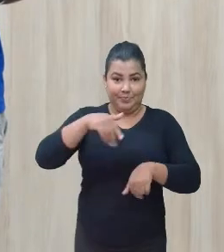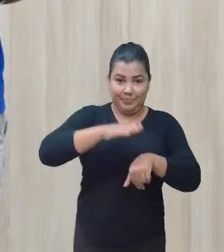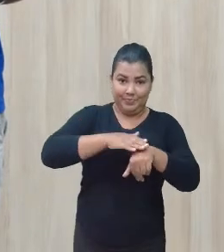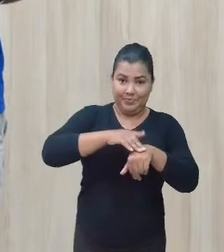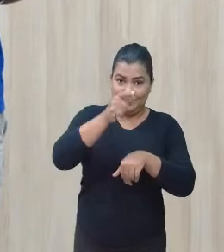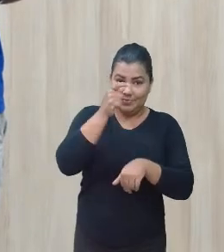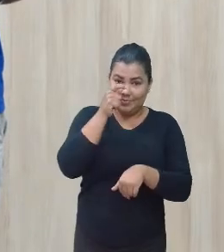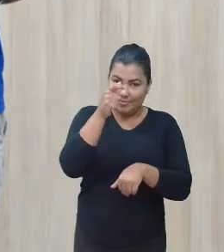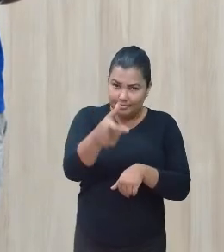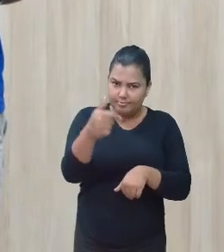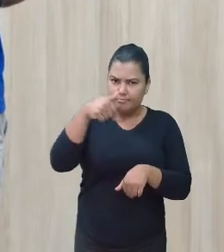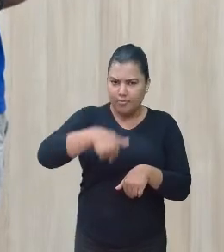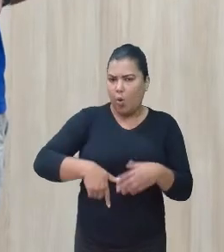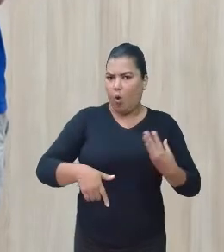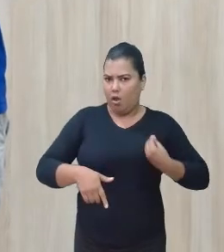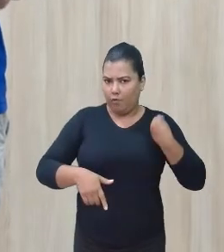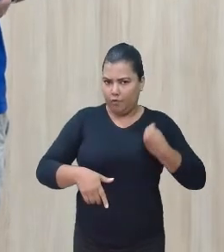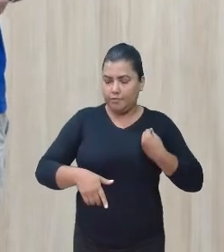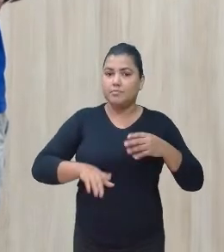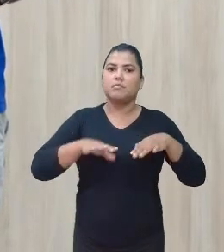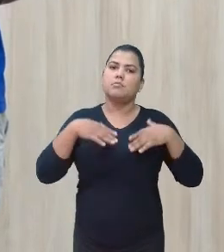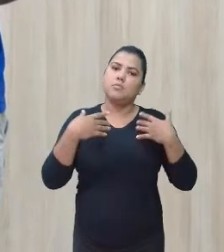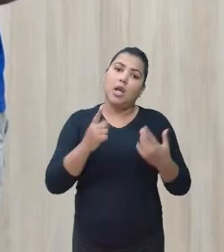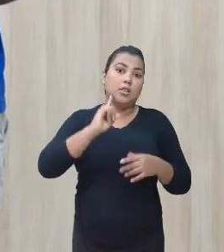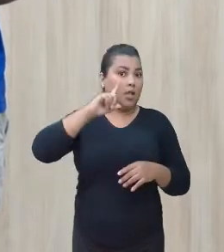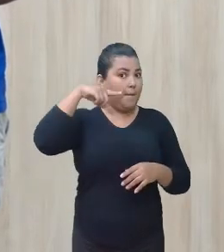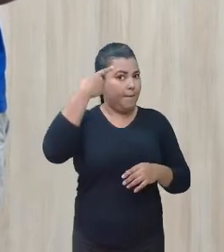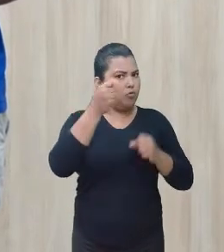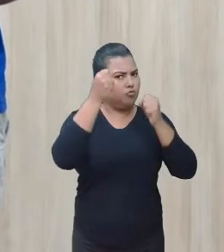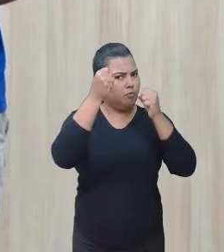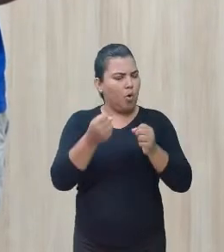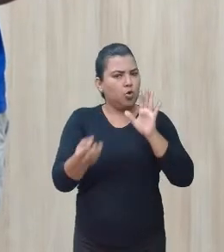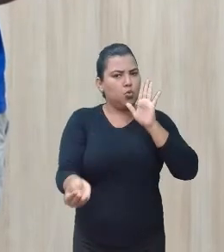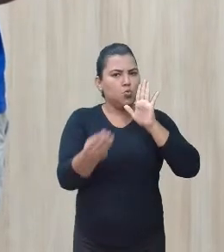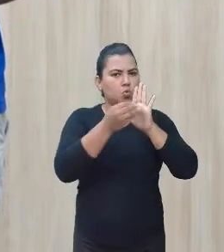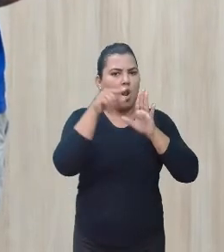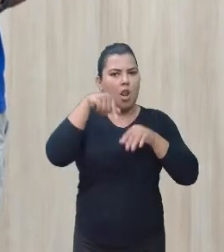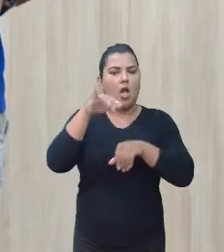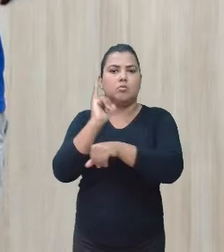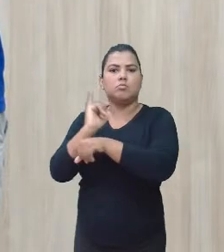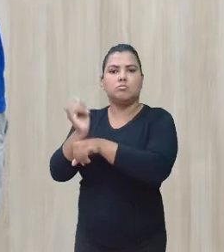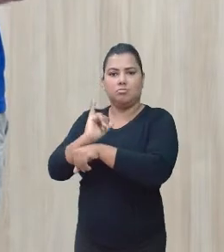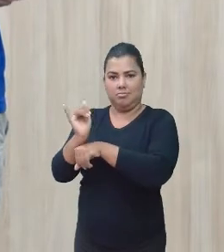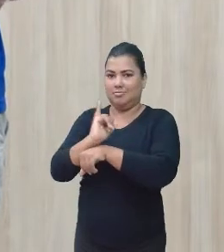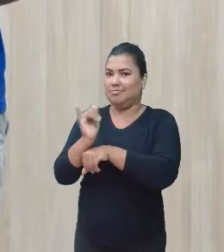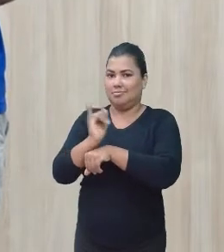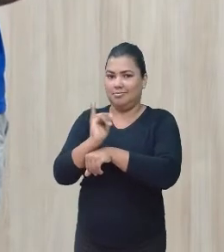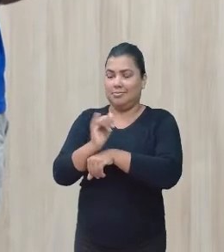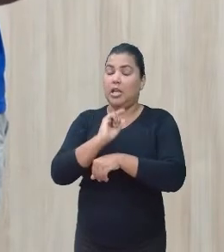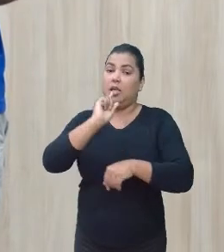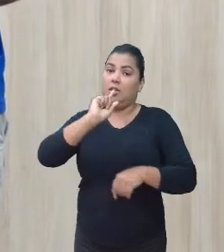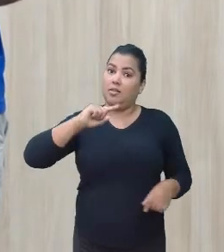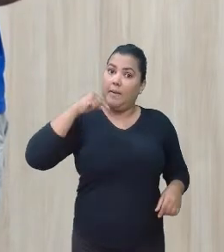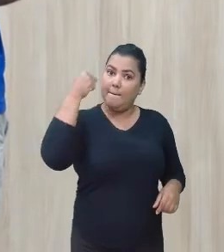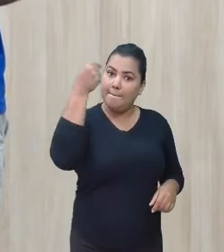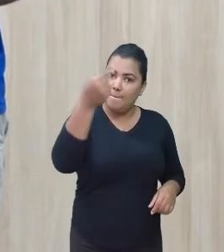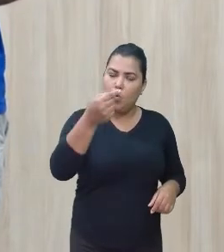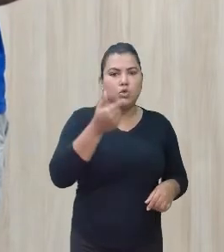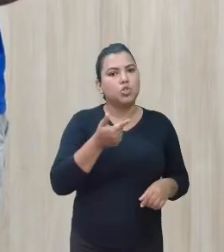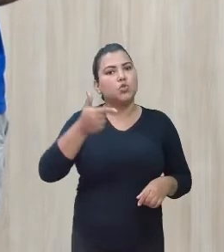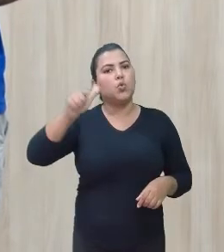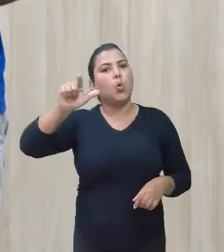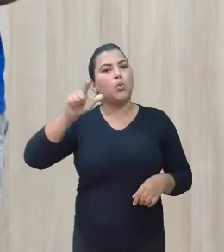essa aula ao vivo agora, em breve ela estará disponível no nosso canal do YouTube e logo em breve ela estará em